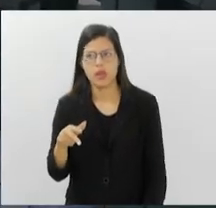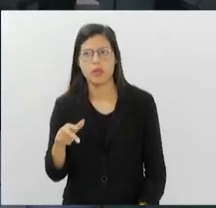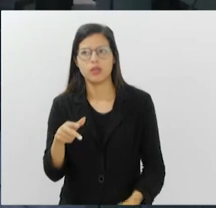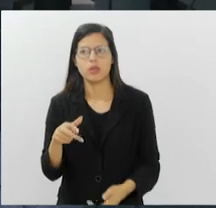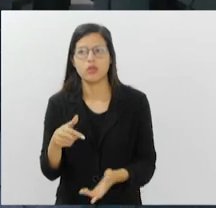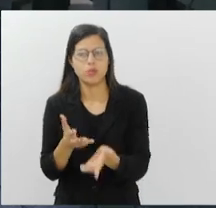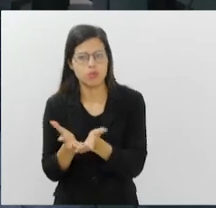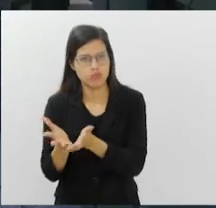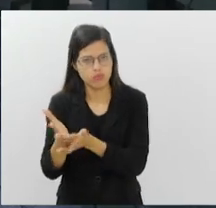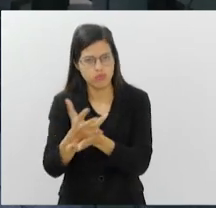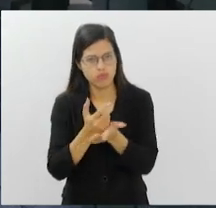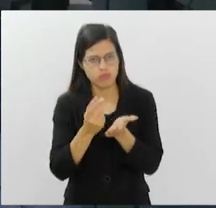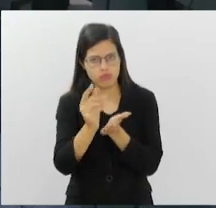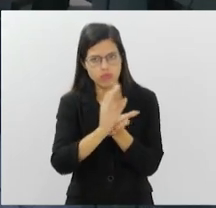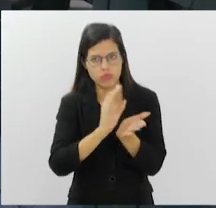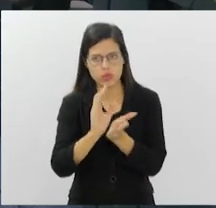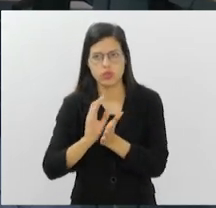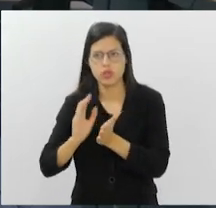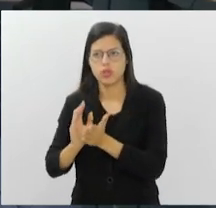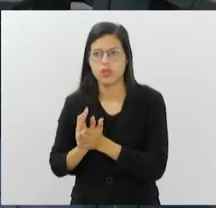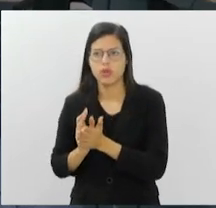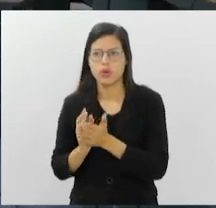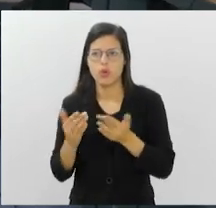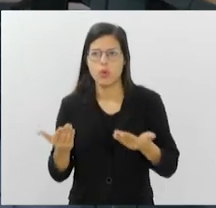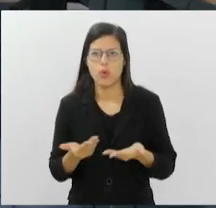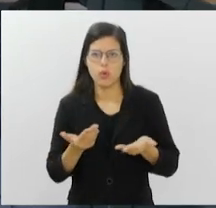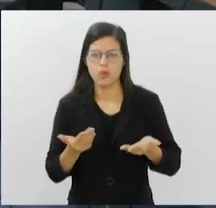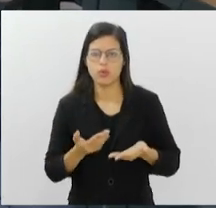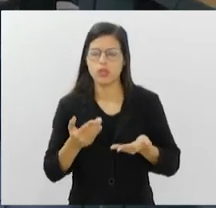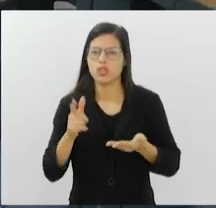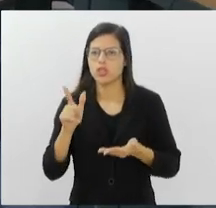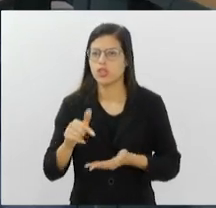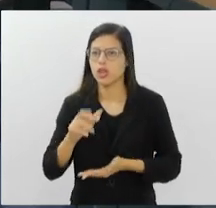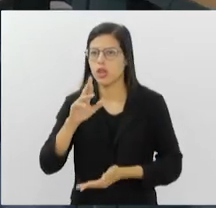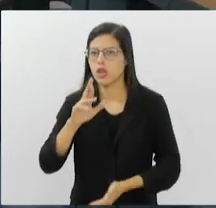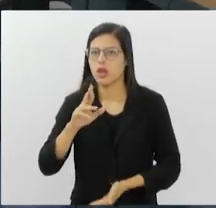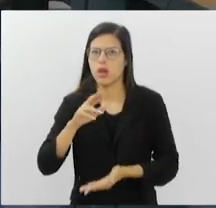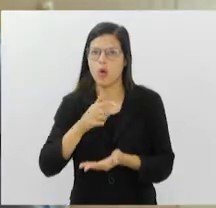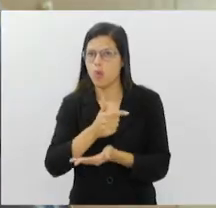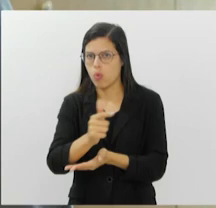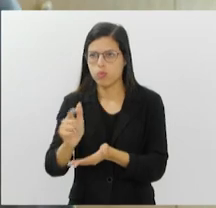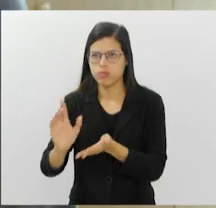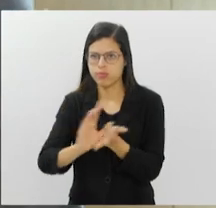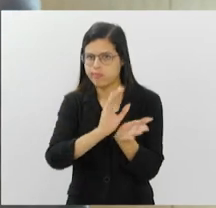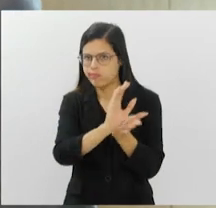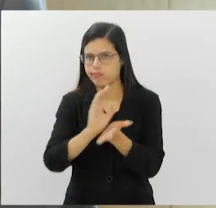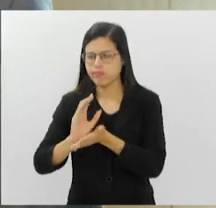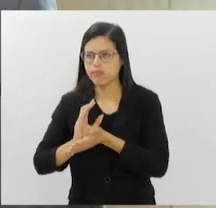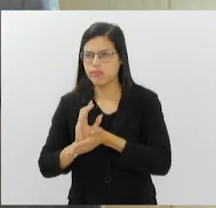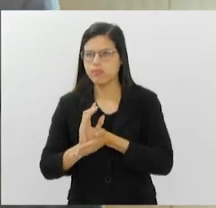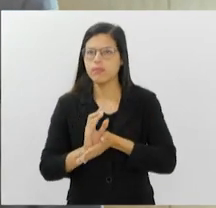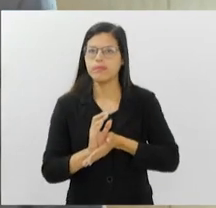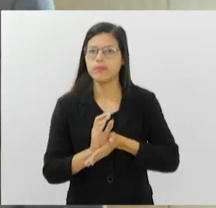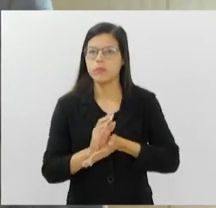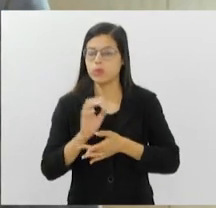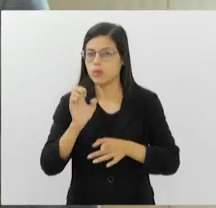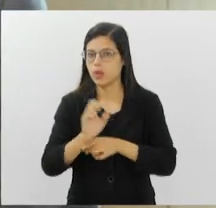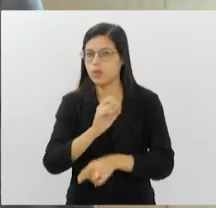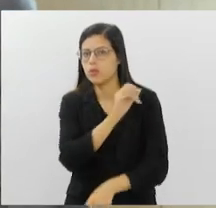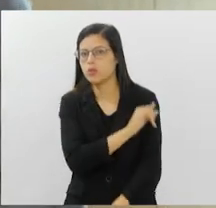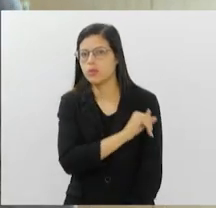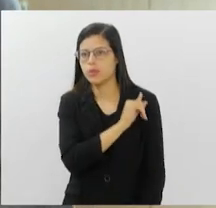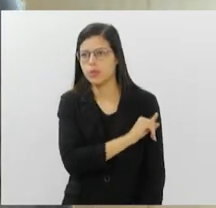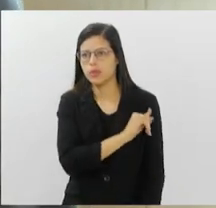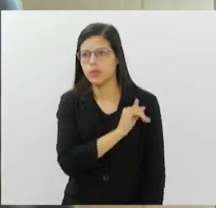com as contribuições mensais dos servidores, repasse dos royalties, entre outras fontes. O Estado do Rio de Janeiro já há alguns anos